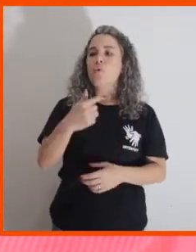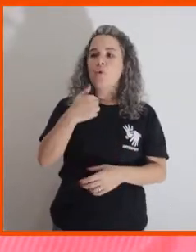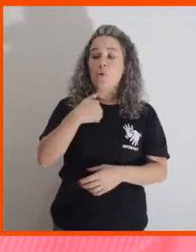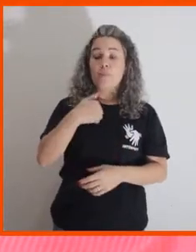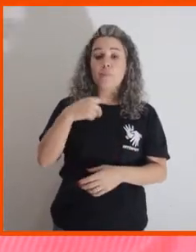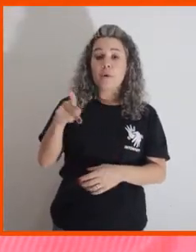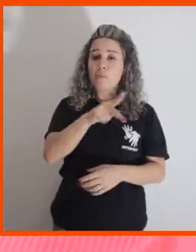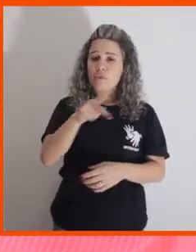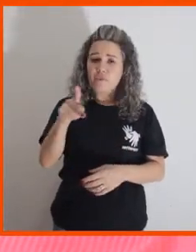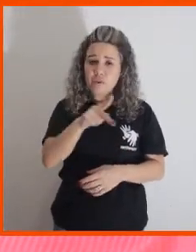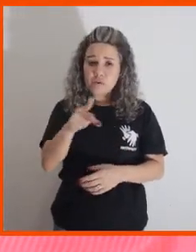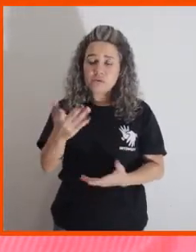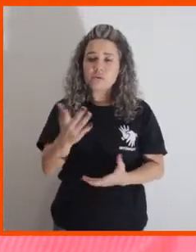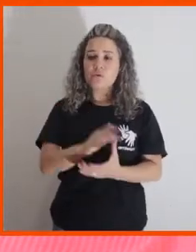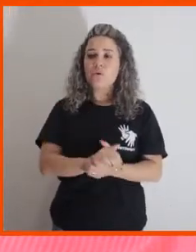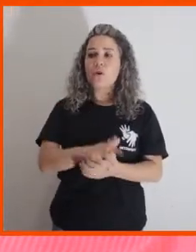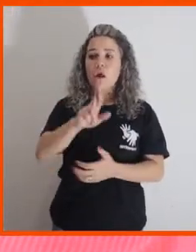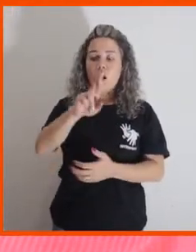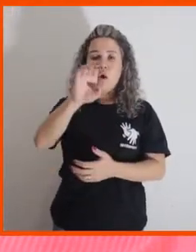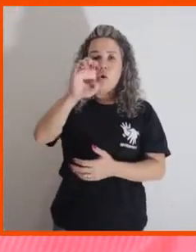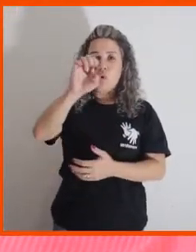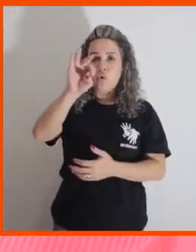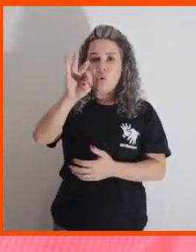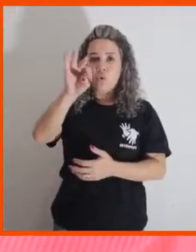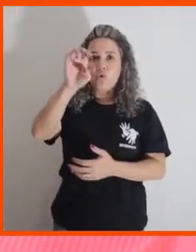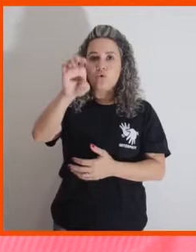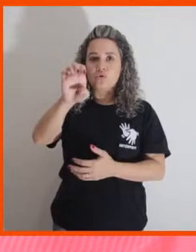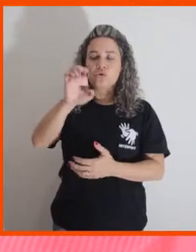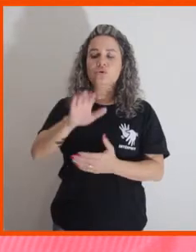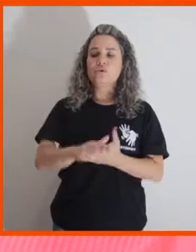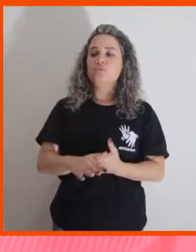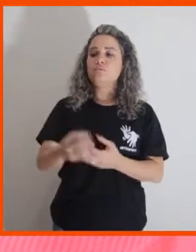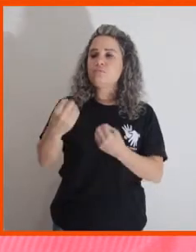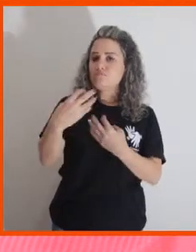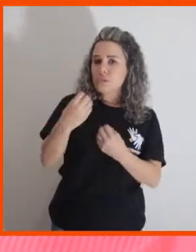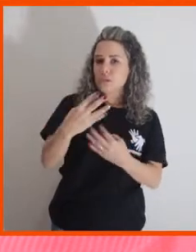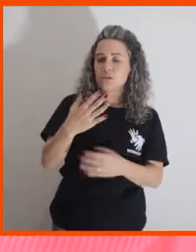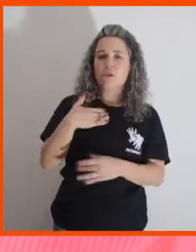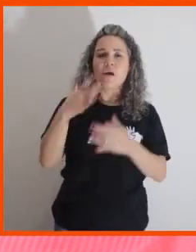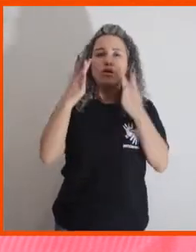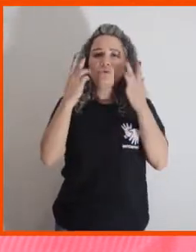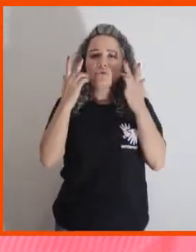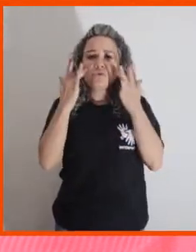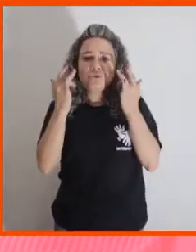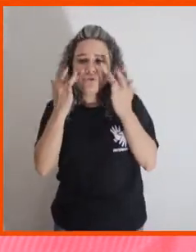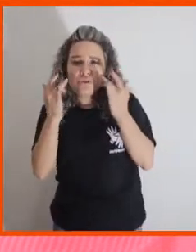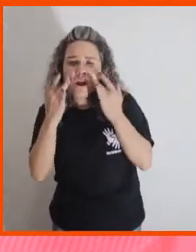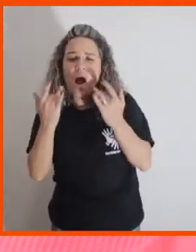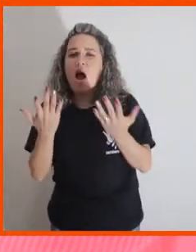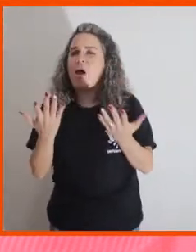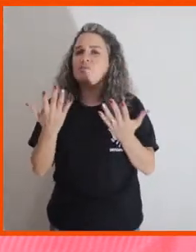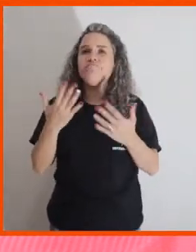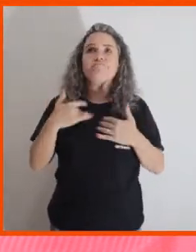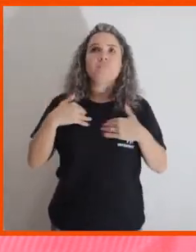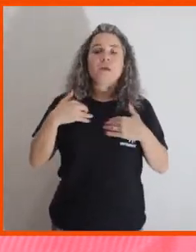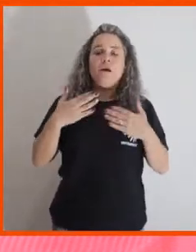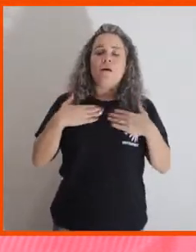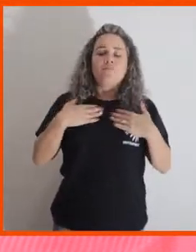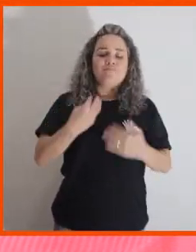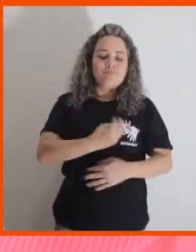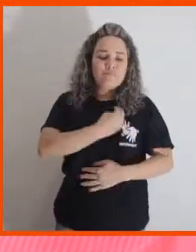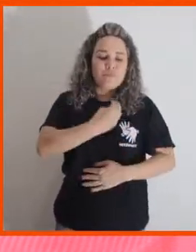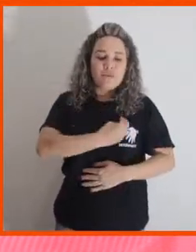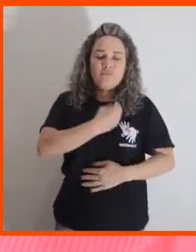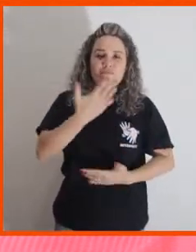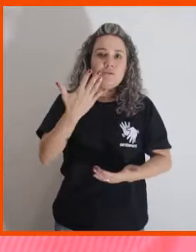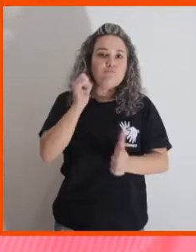minha professora, Ruth Berenice, ela é a professora. Vocês são alunos. Então, o teatro, para mim,